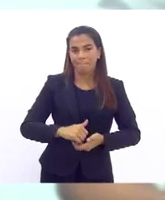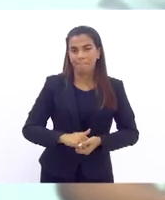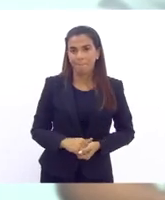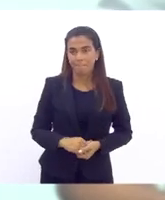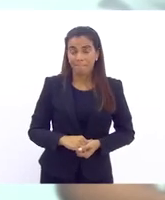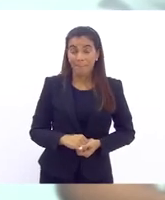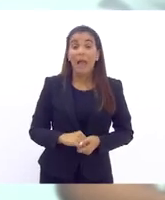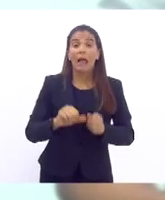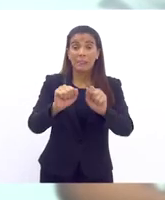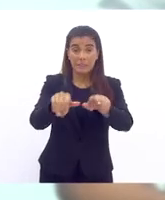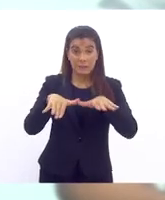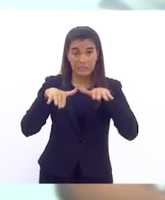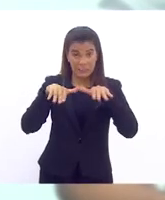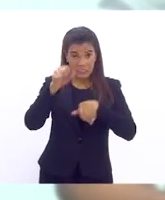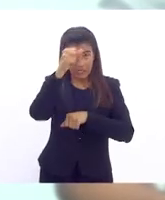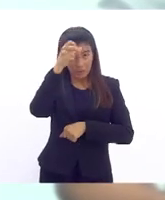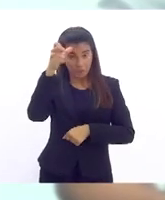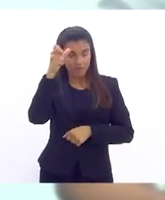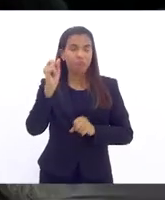da Câmara Municipal